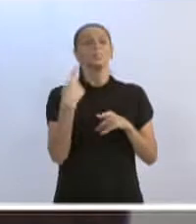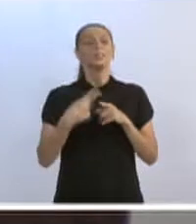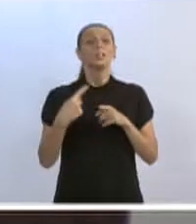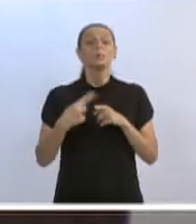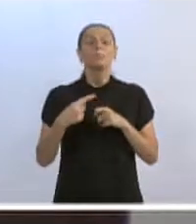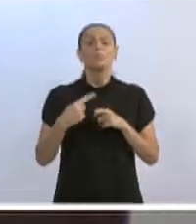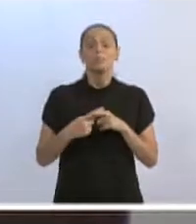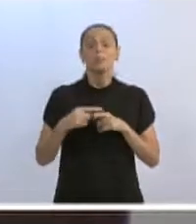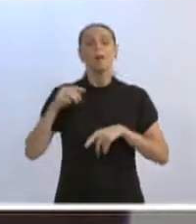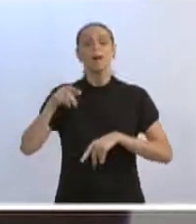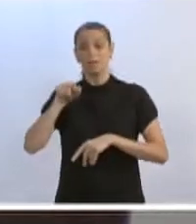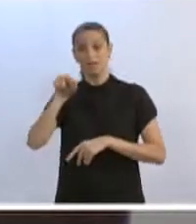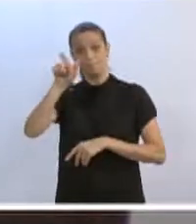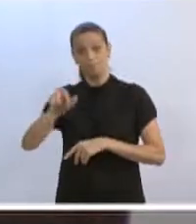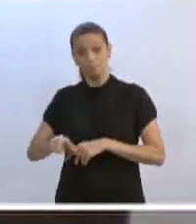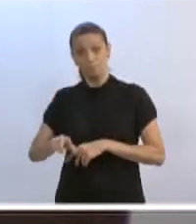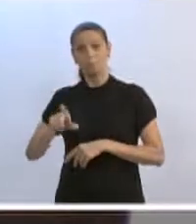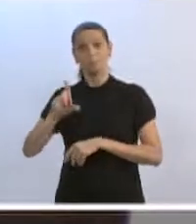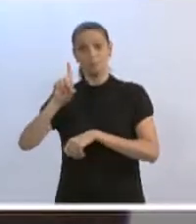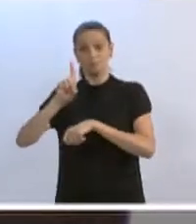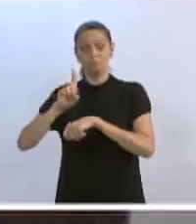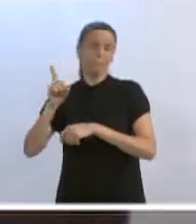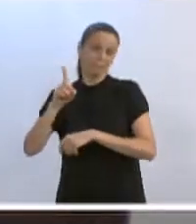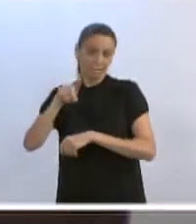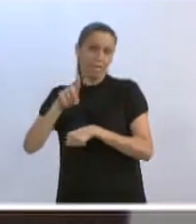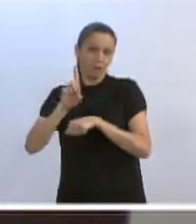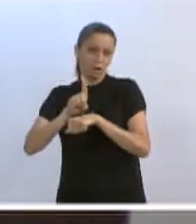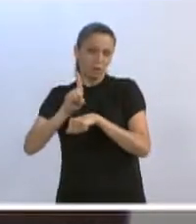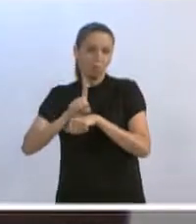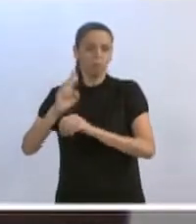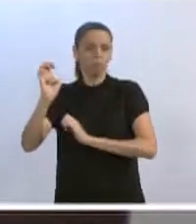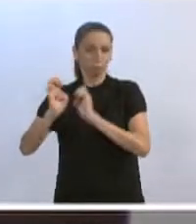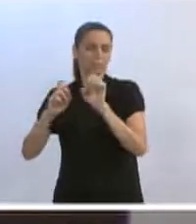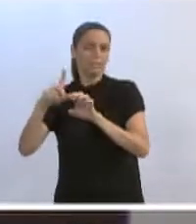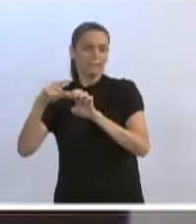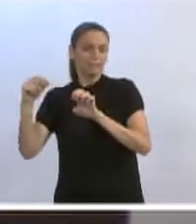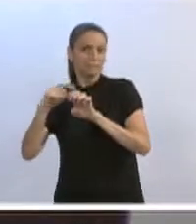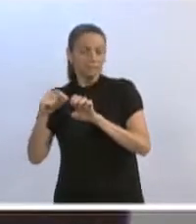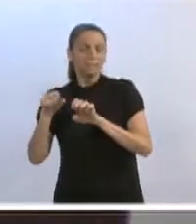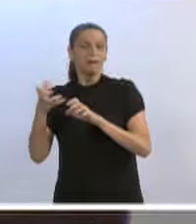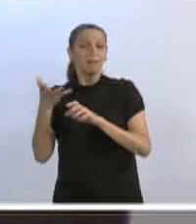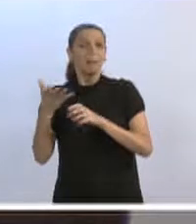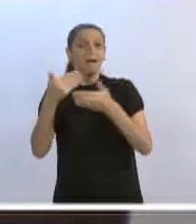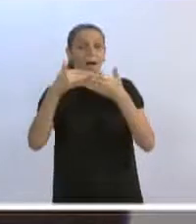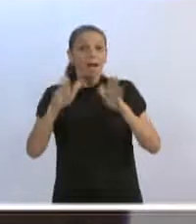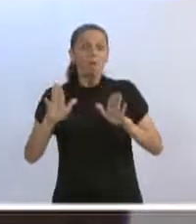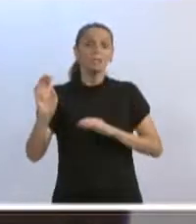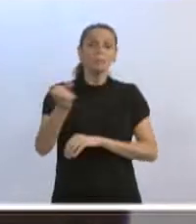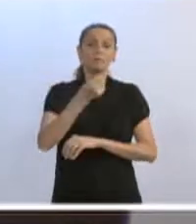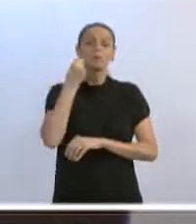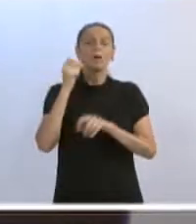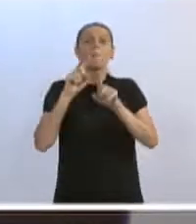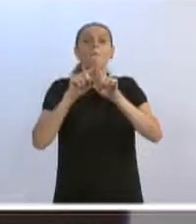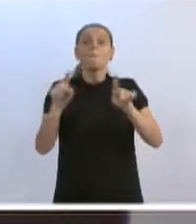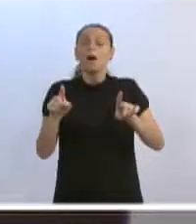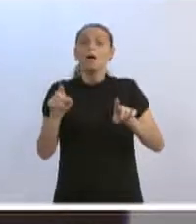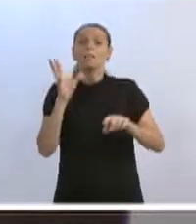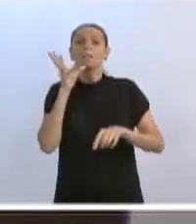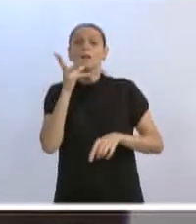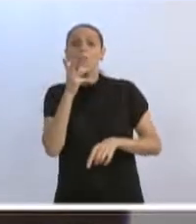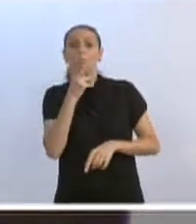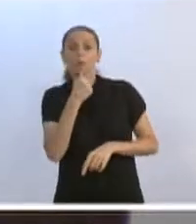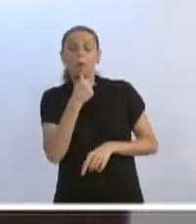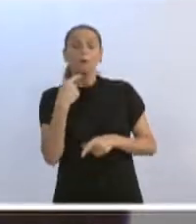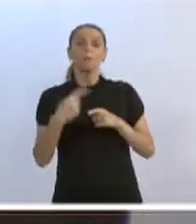jeito nenhum demorar tanto tempo nós precisamos aqui fazer e aí esta é a nossa função não é simplesmente daquele jeitinho ou